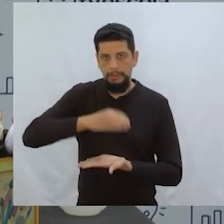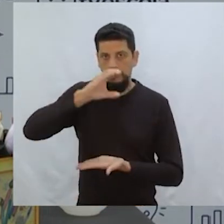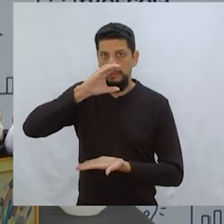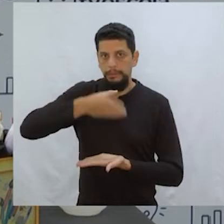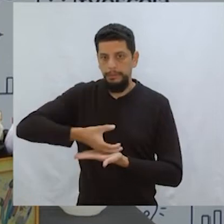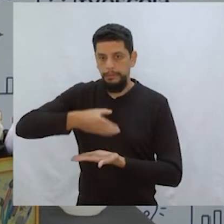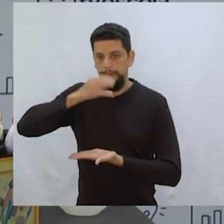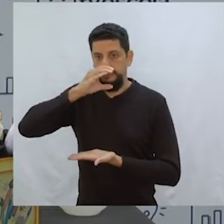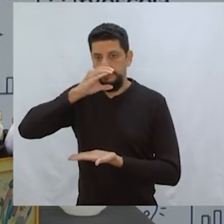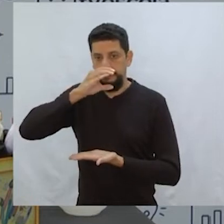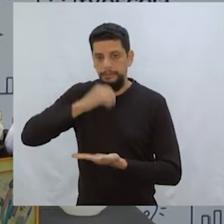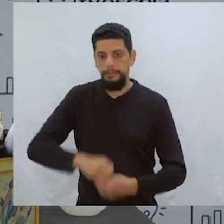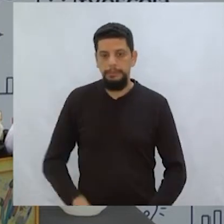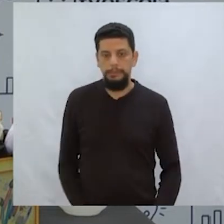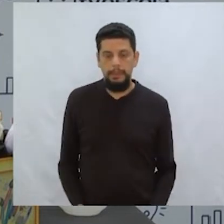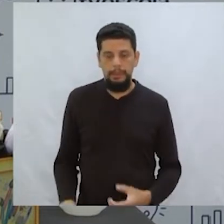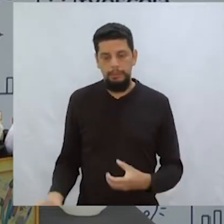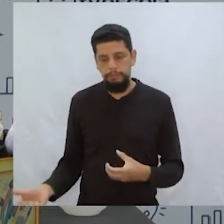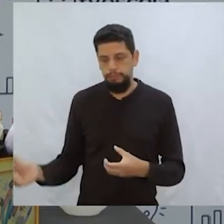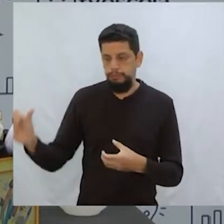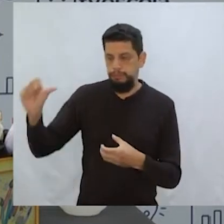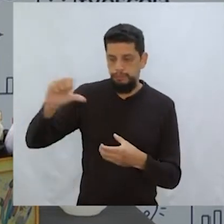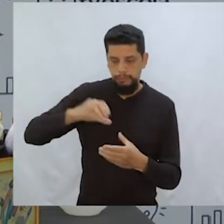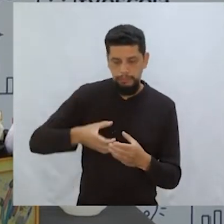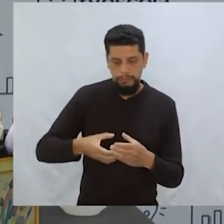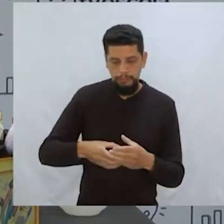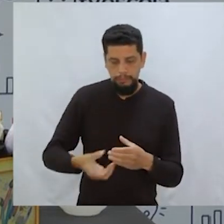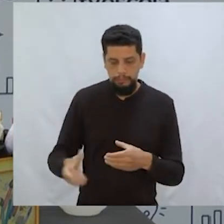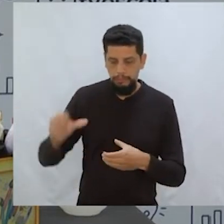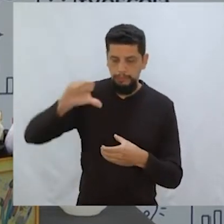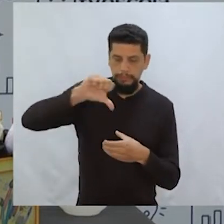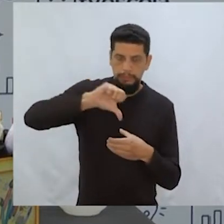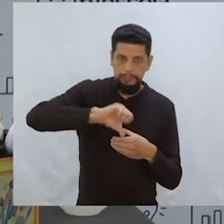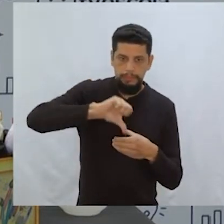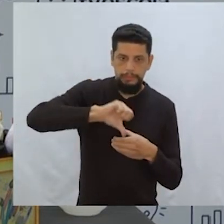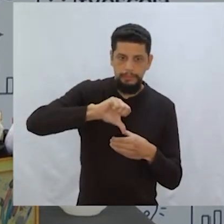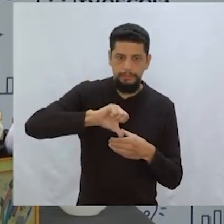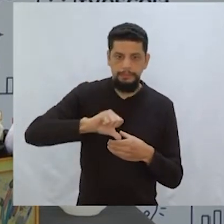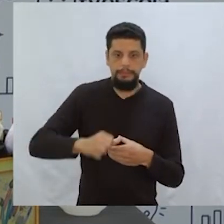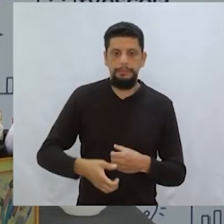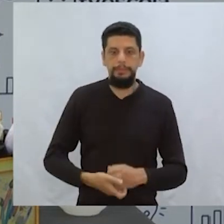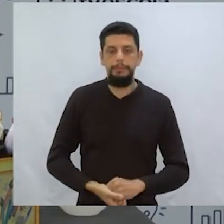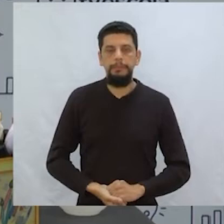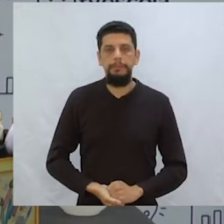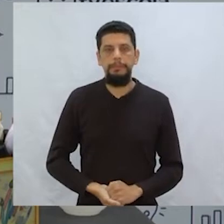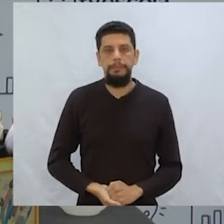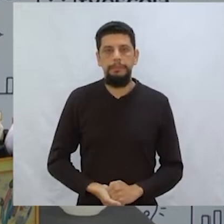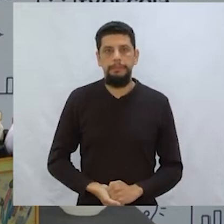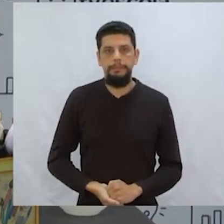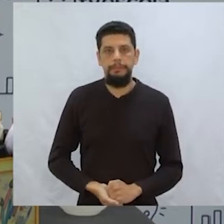os cinco copos vão virar 1 litro lá de novo na garrafa, tá?